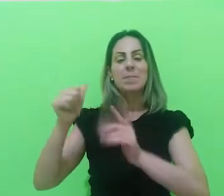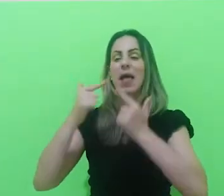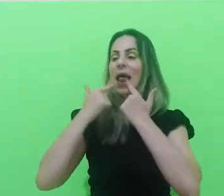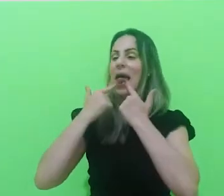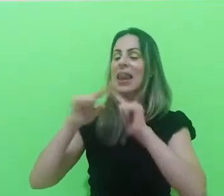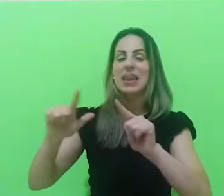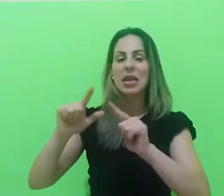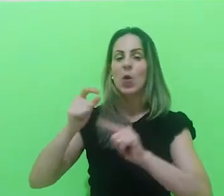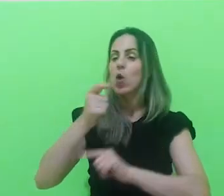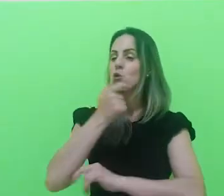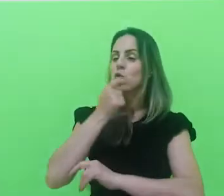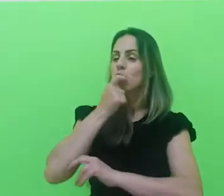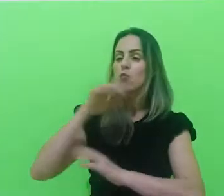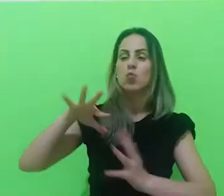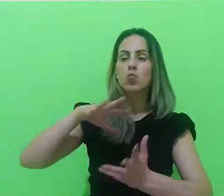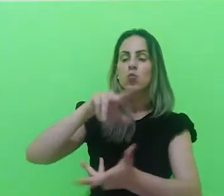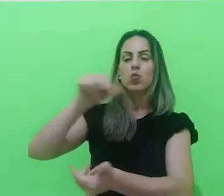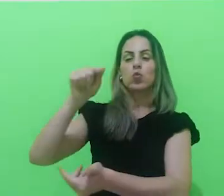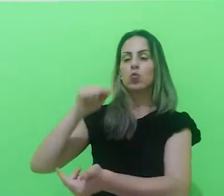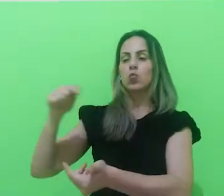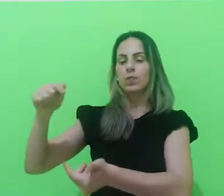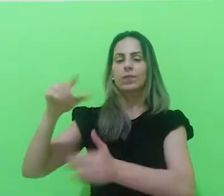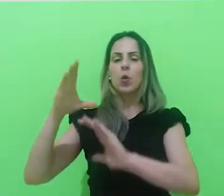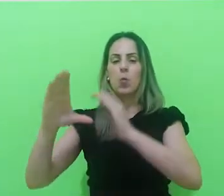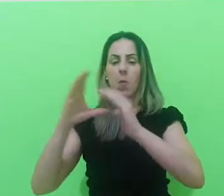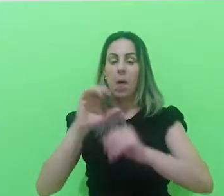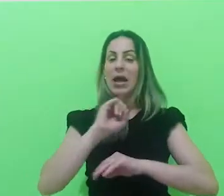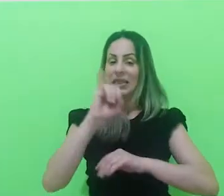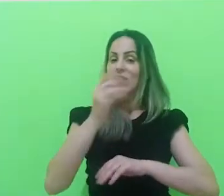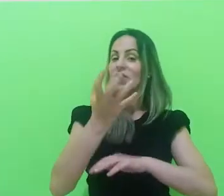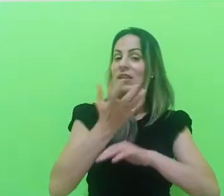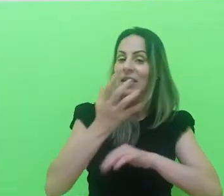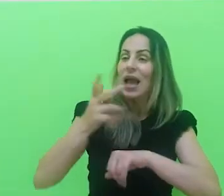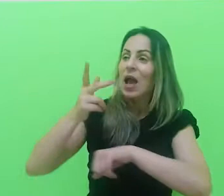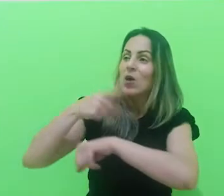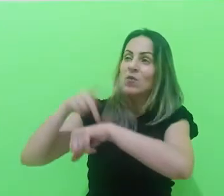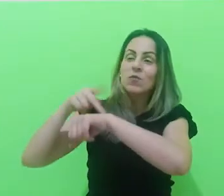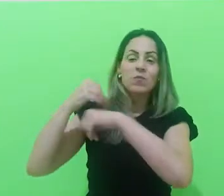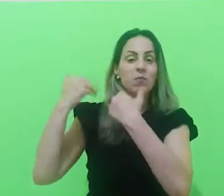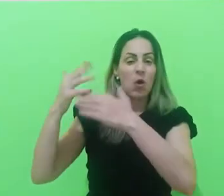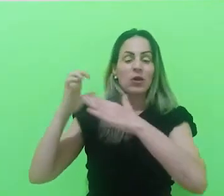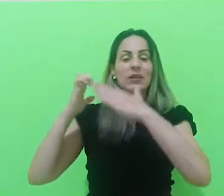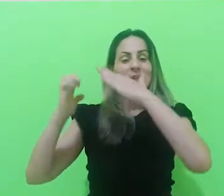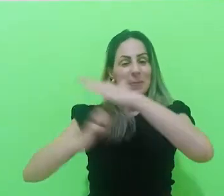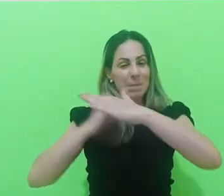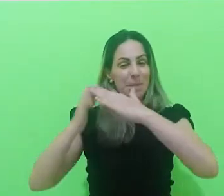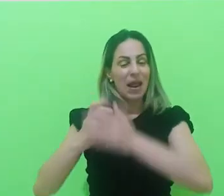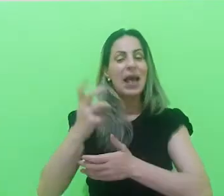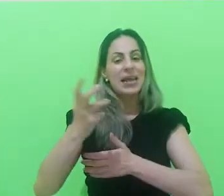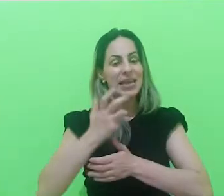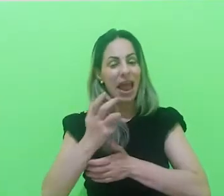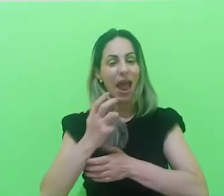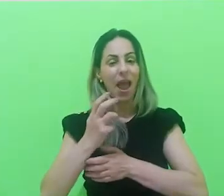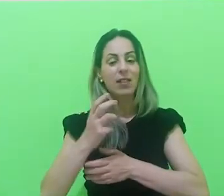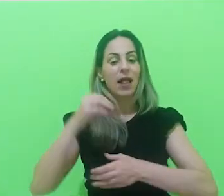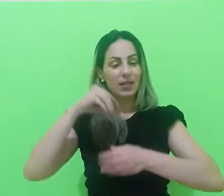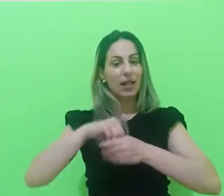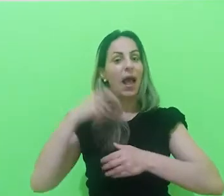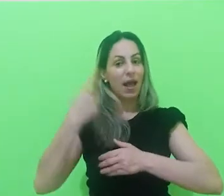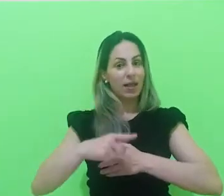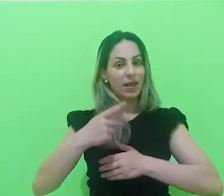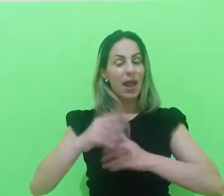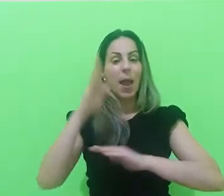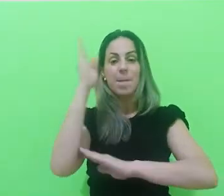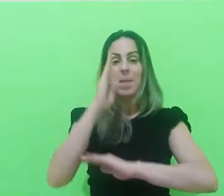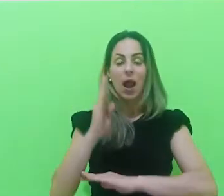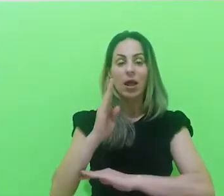falada mundialmente. Então, se você quer trabalhar lá fora, para uma empresa estrangeira, mesmo estando aqui no Brasil,